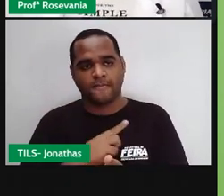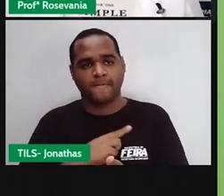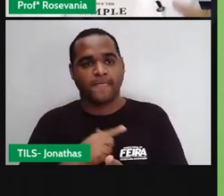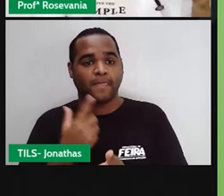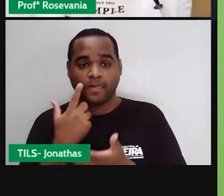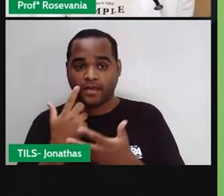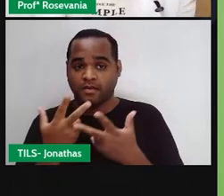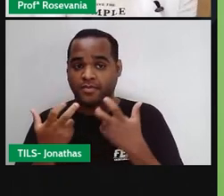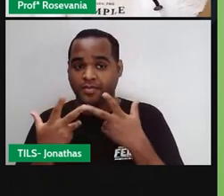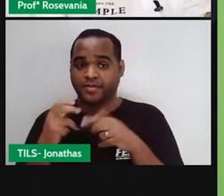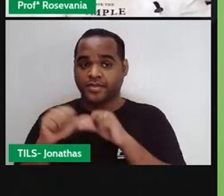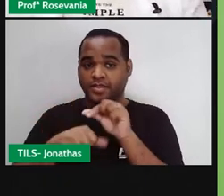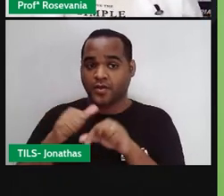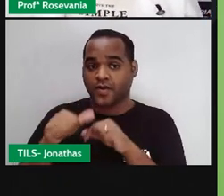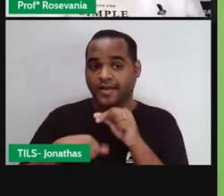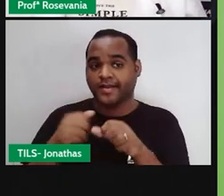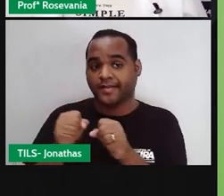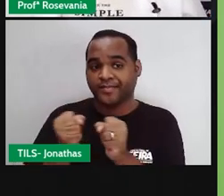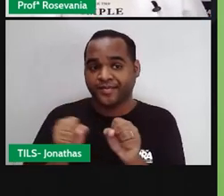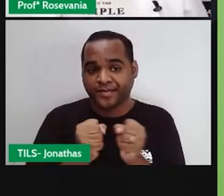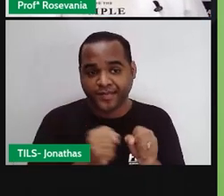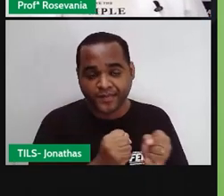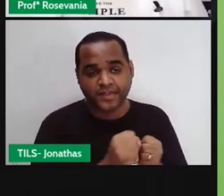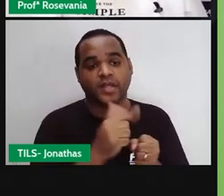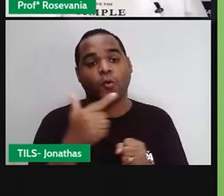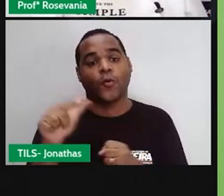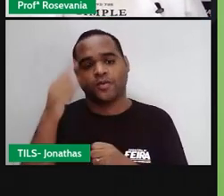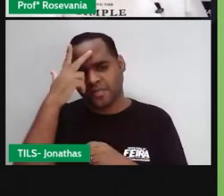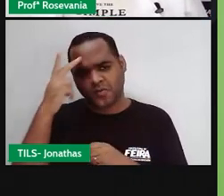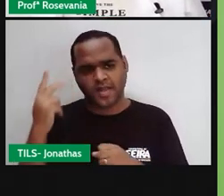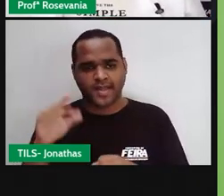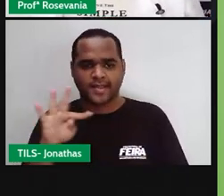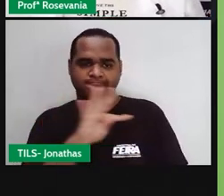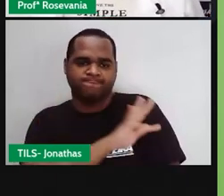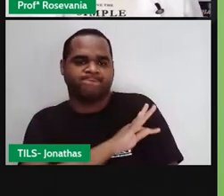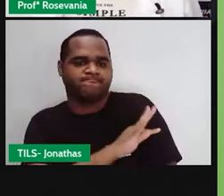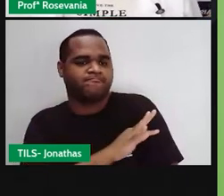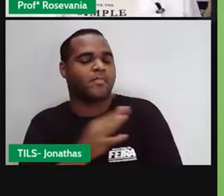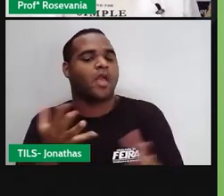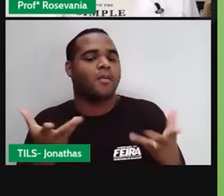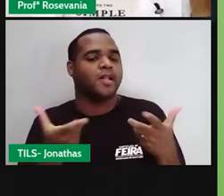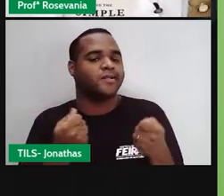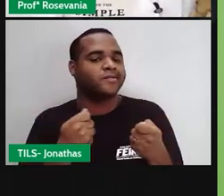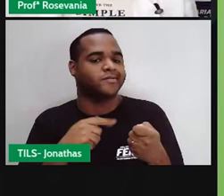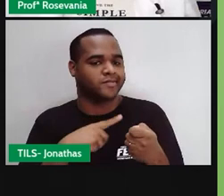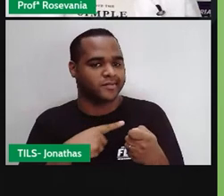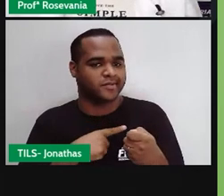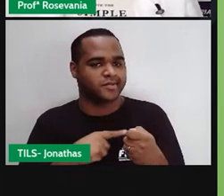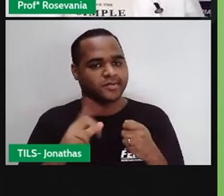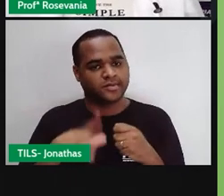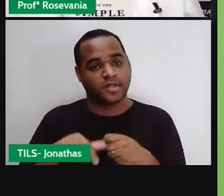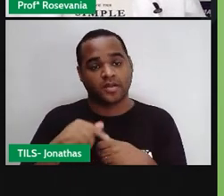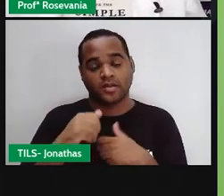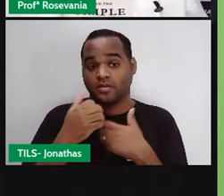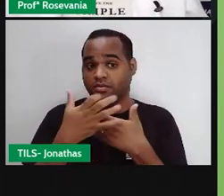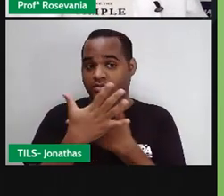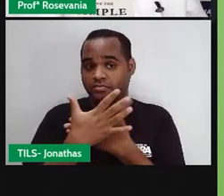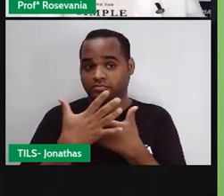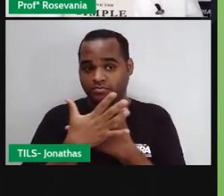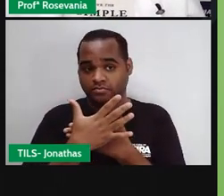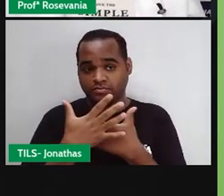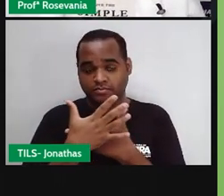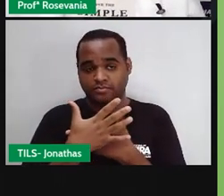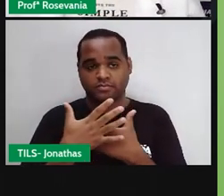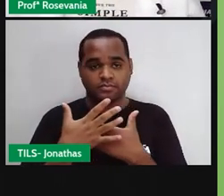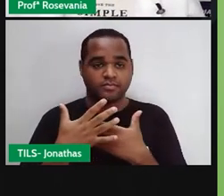elas quebram, tem que vir um técnico de fora para poder mexer nela. A gente tem aqui um exemplo disso na nossa própria cidade. onde a